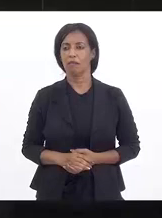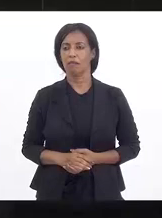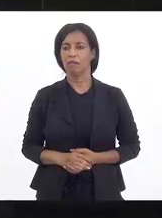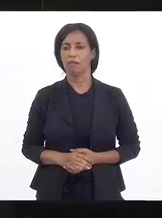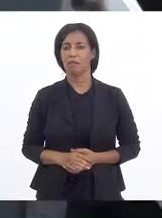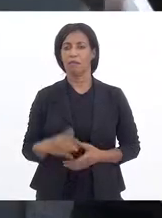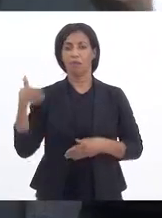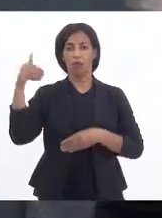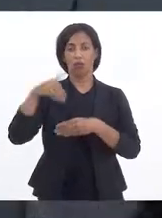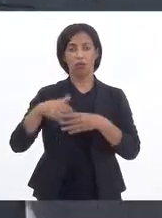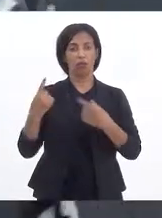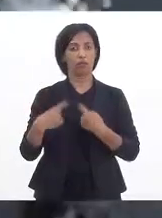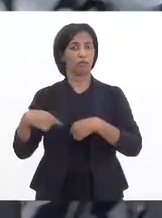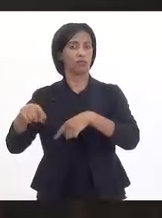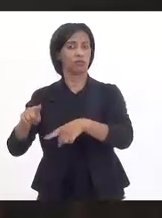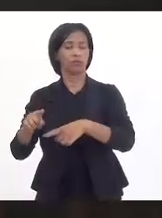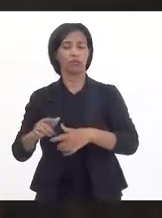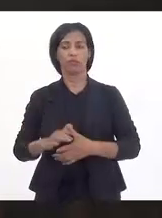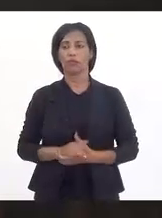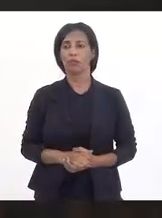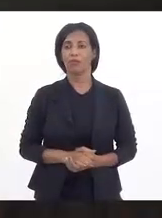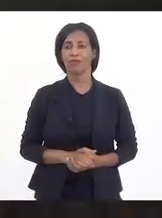eu volto com trago